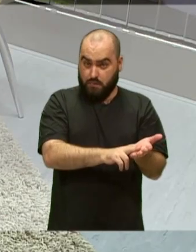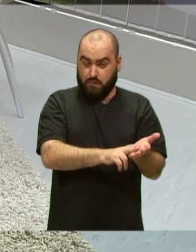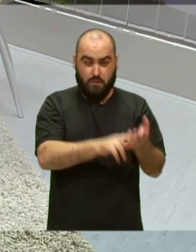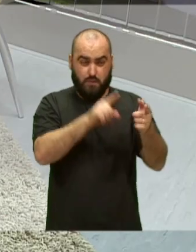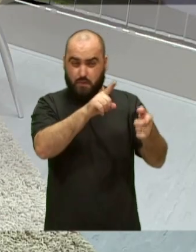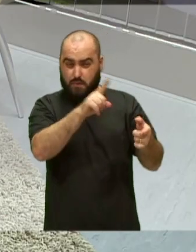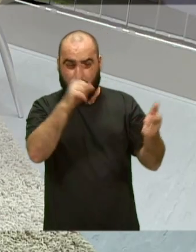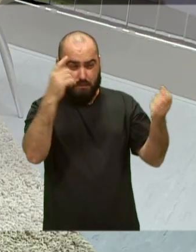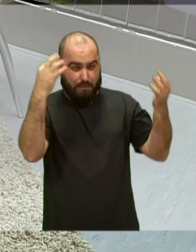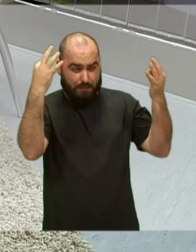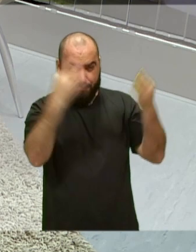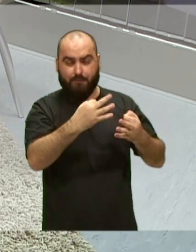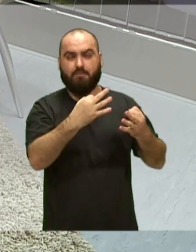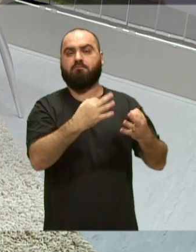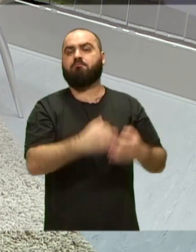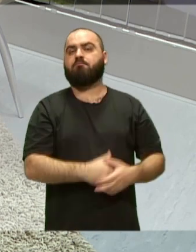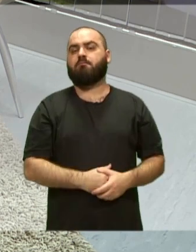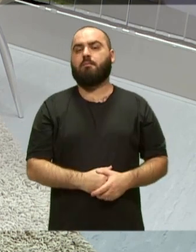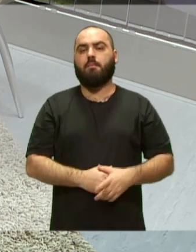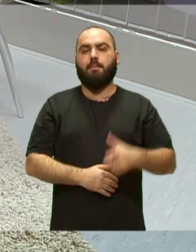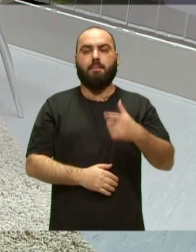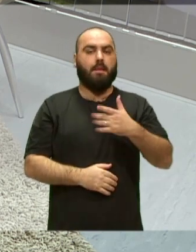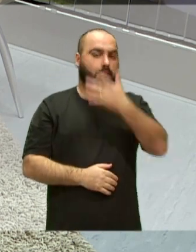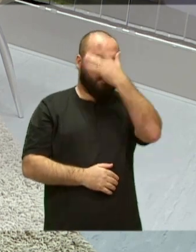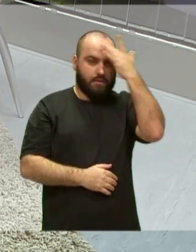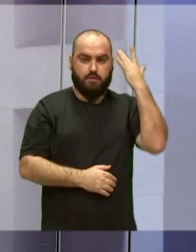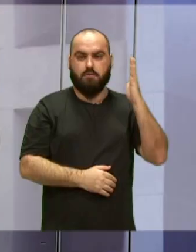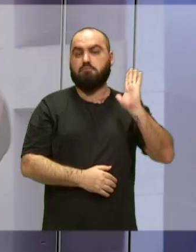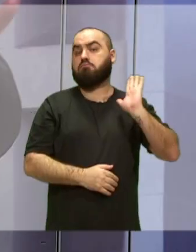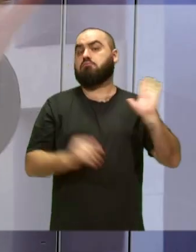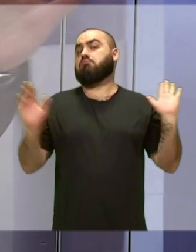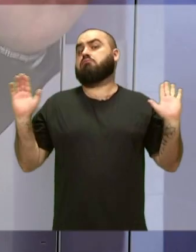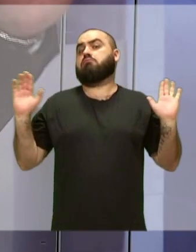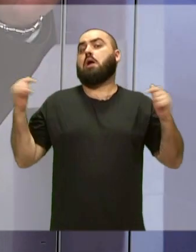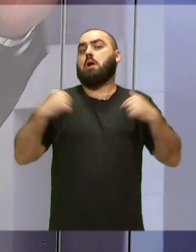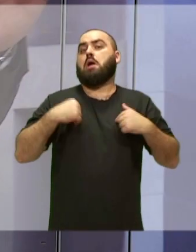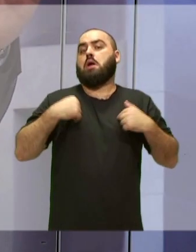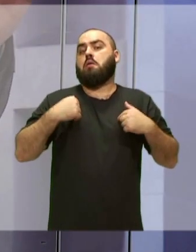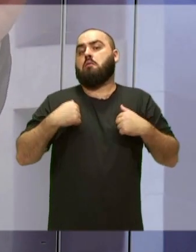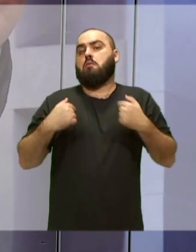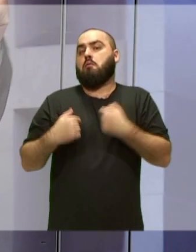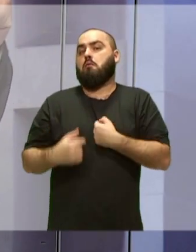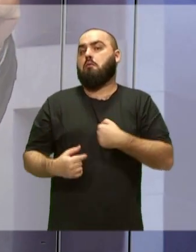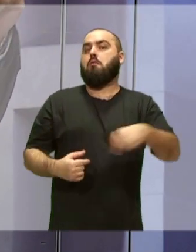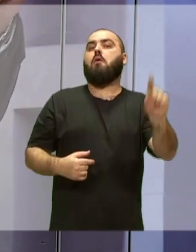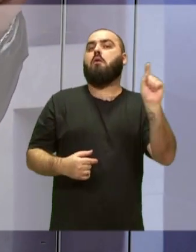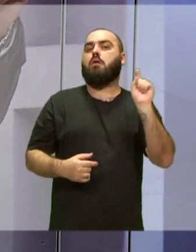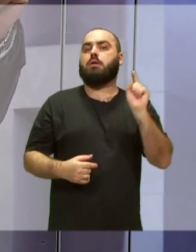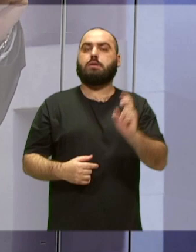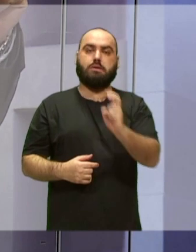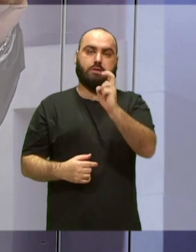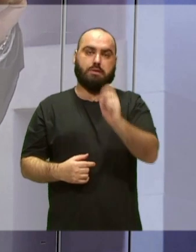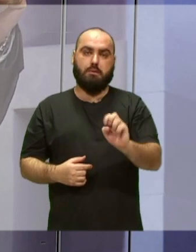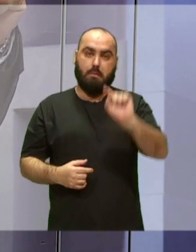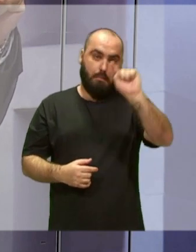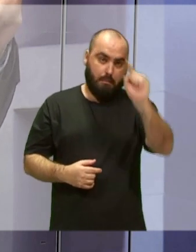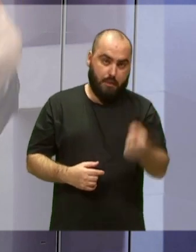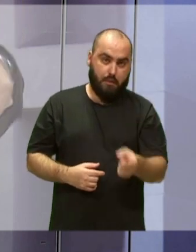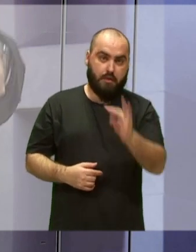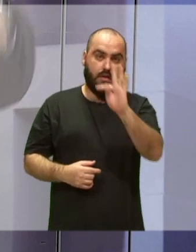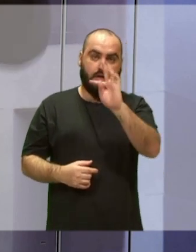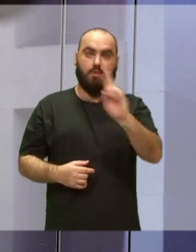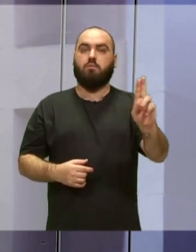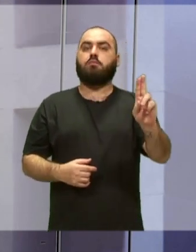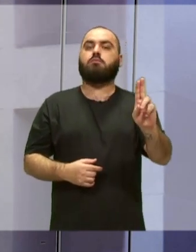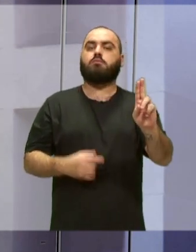correta tua leitura é correta o cara pega e dis ah eu vou fazer para mim para botar 50.000 teus no porto de Taj